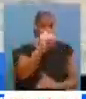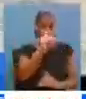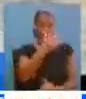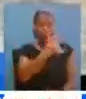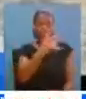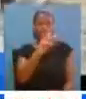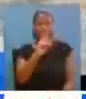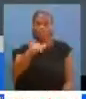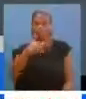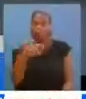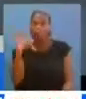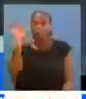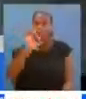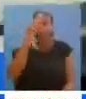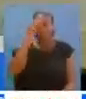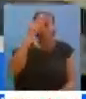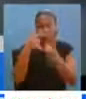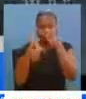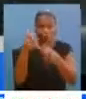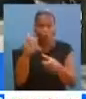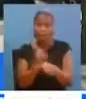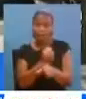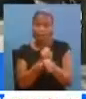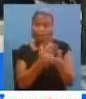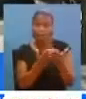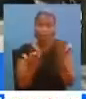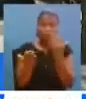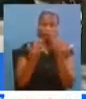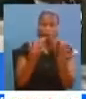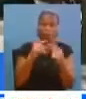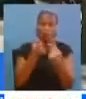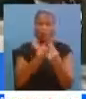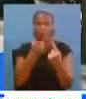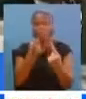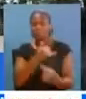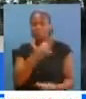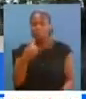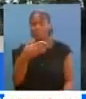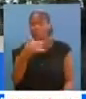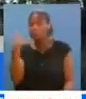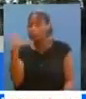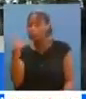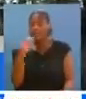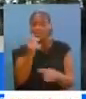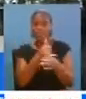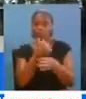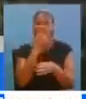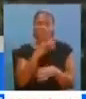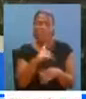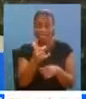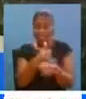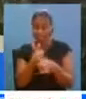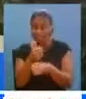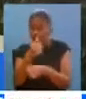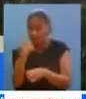de 23,1% do número de pessoas ao serviço comparativamente ao ano 2012. As ilhas do Sal e da Boa